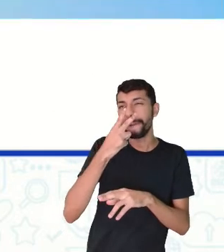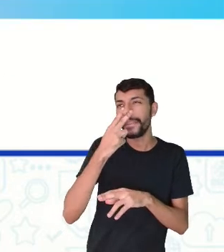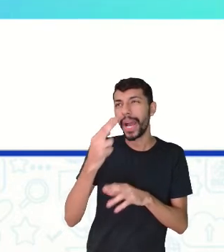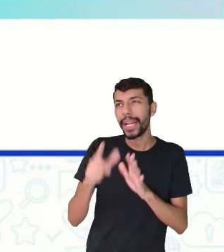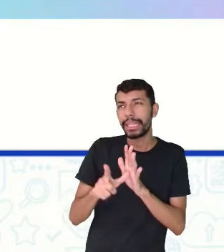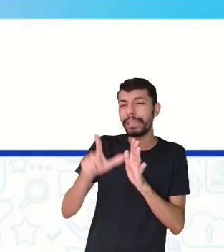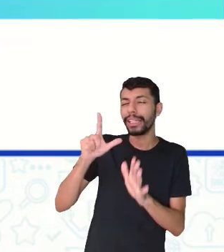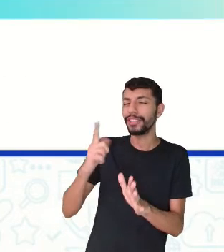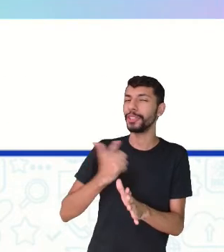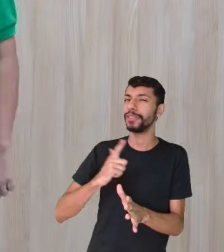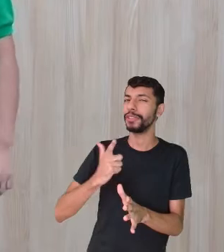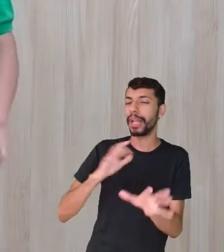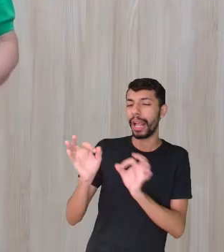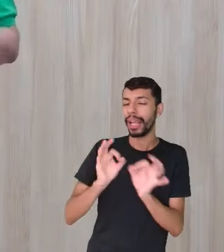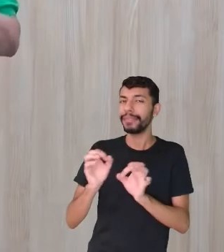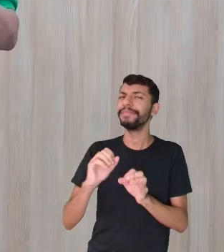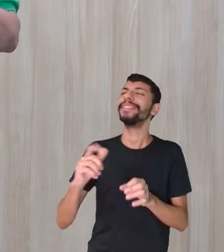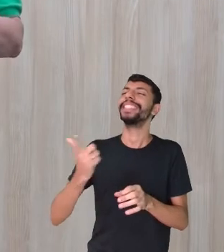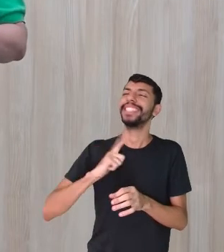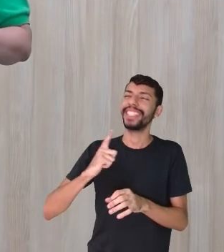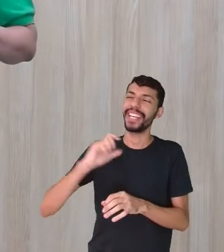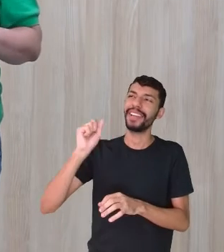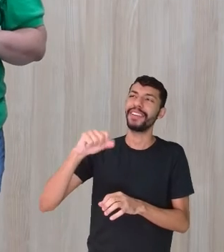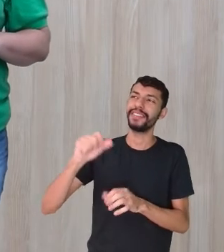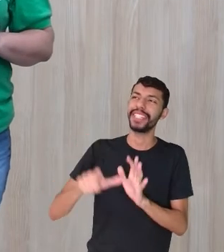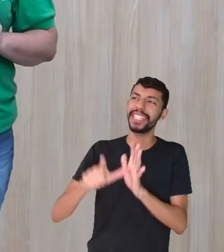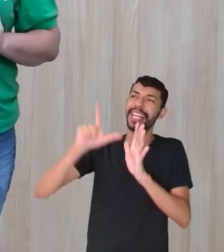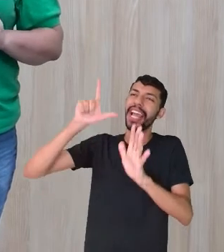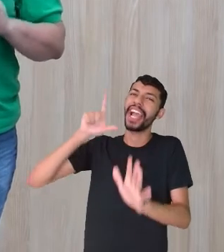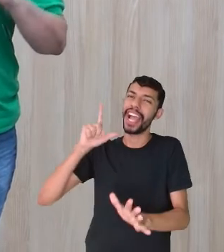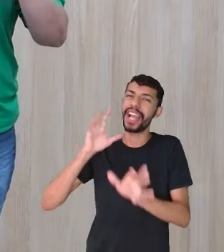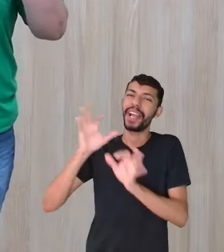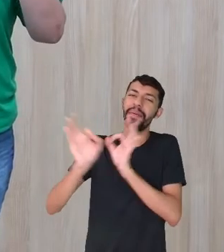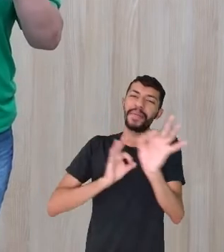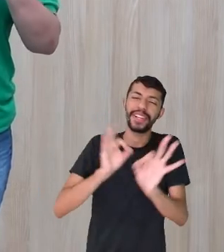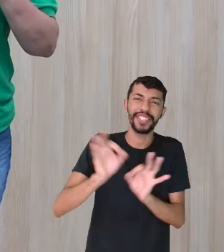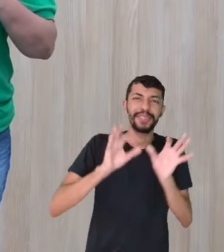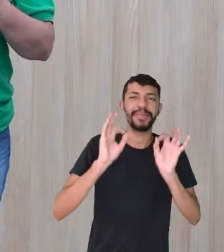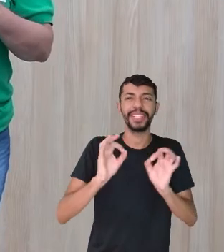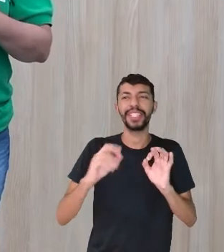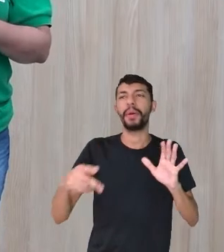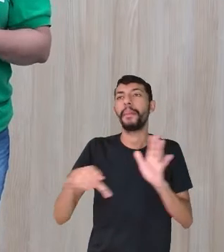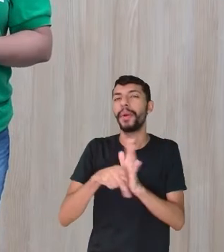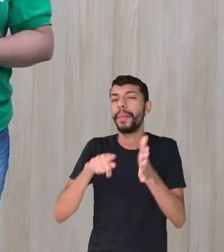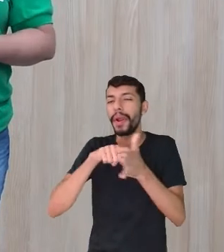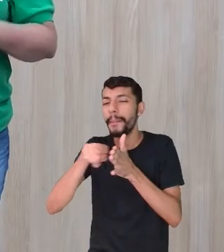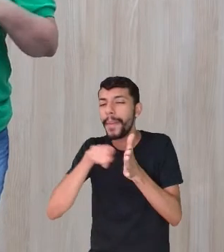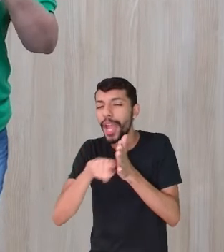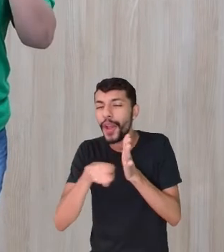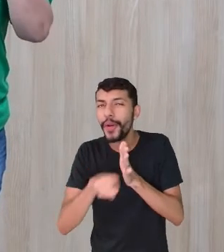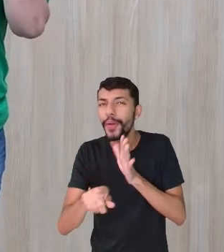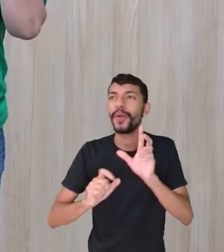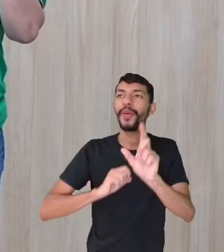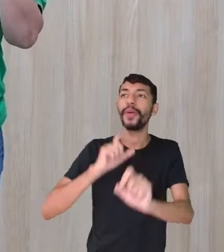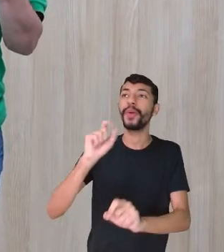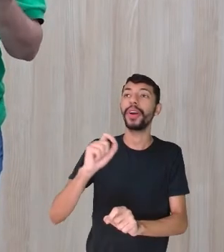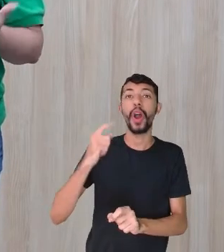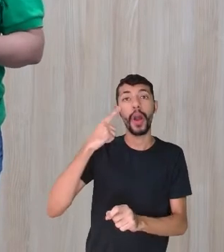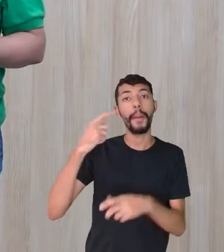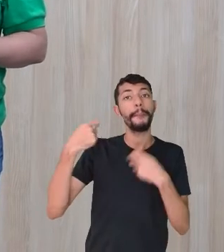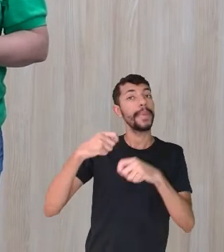anterior, com certeza houve um planejamento anterior, não é, das perguntas, o que eu tive